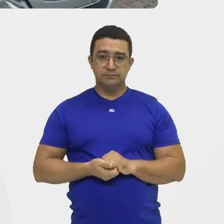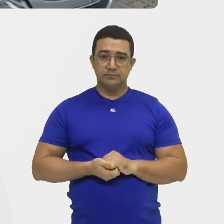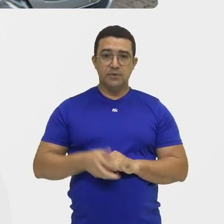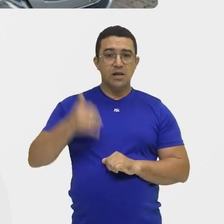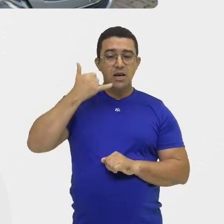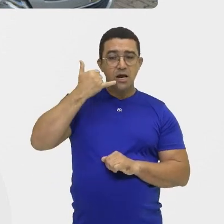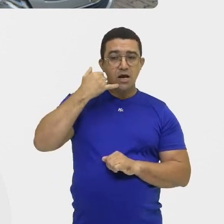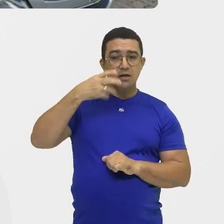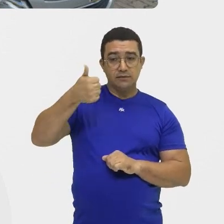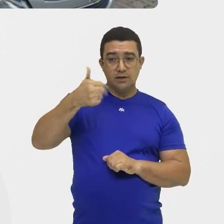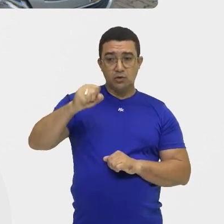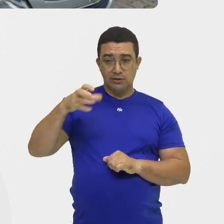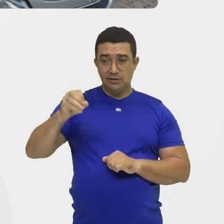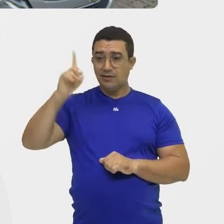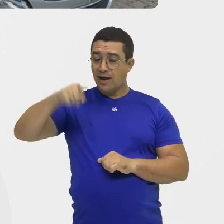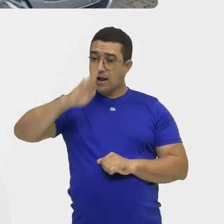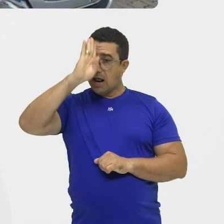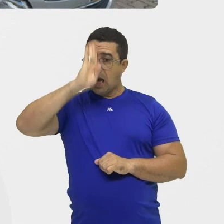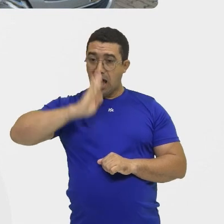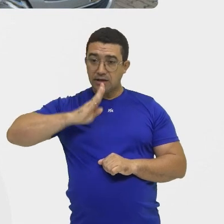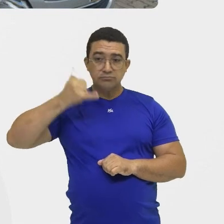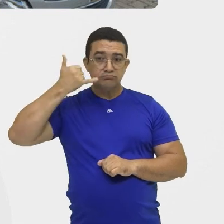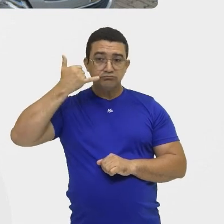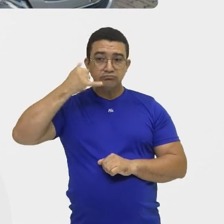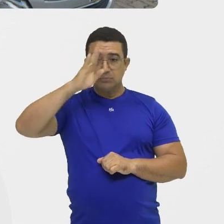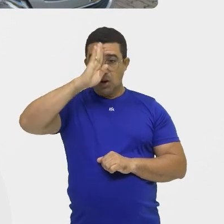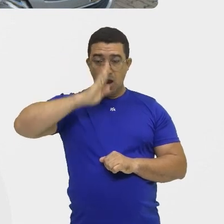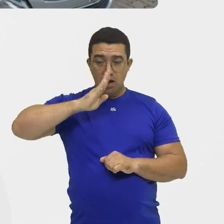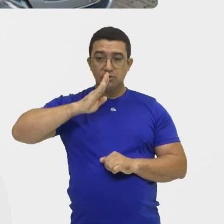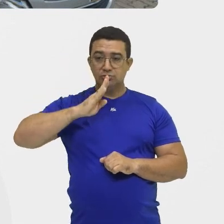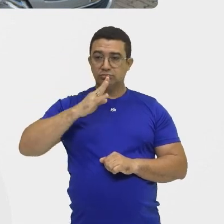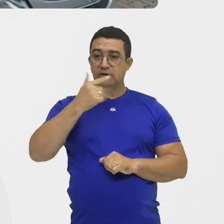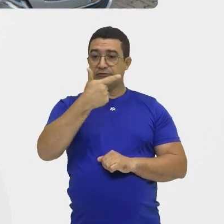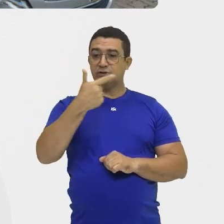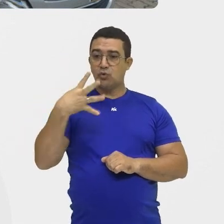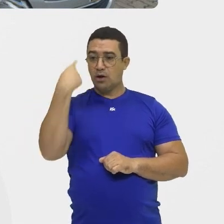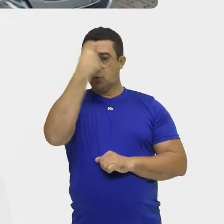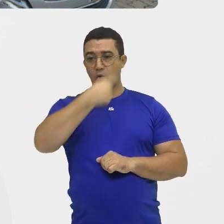180, gente, é um serviço gratuito que vai funcionar 24 horas